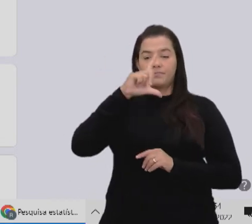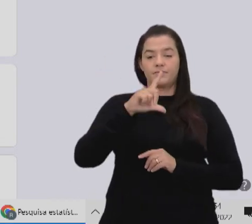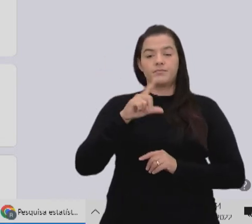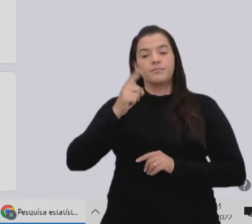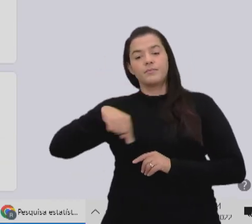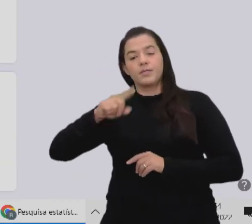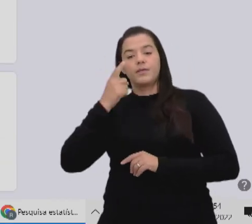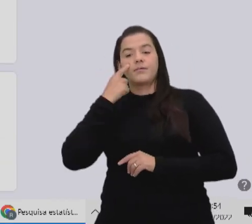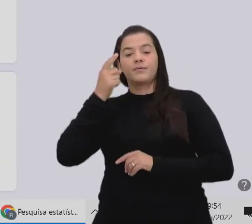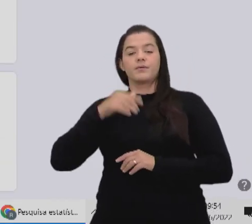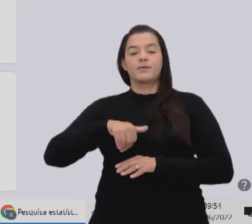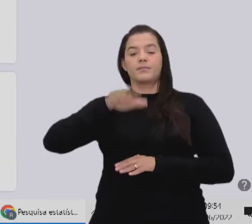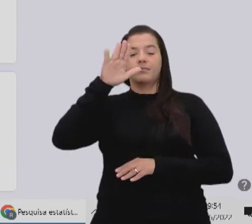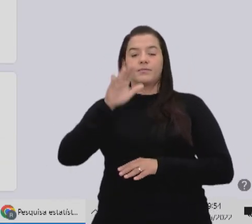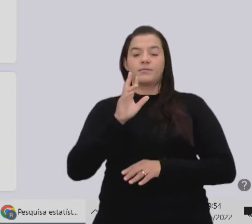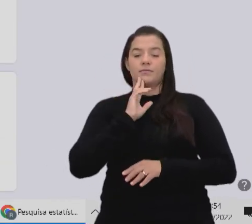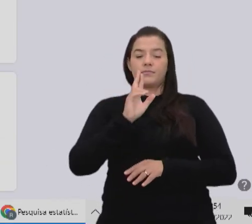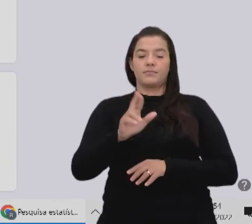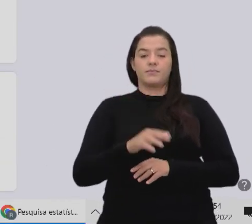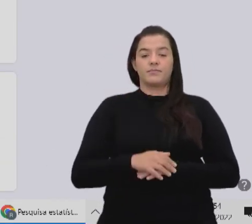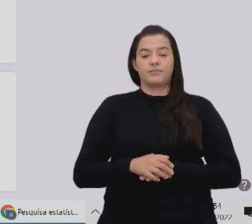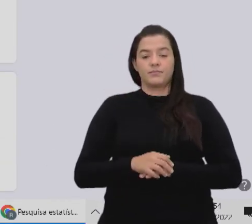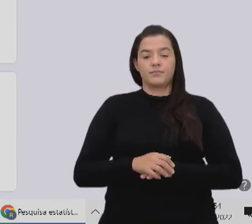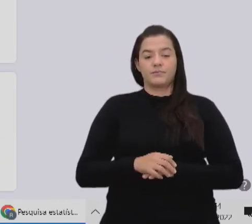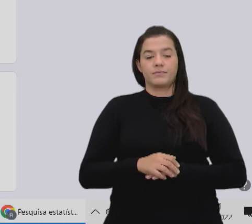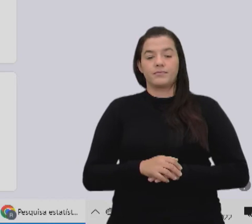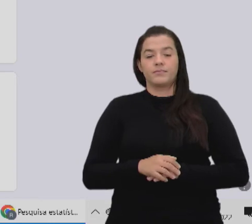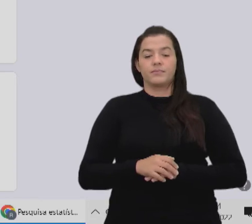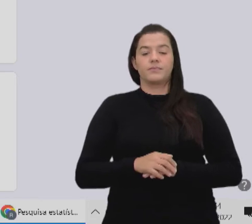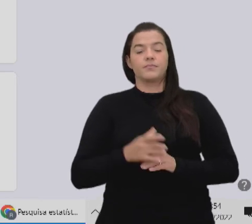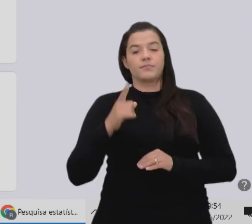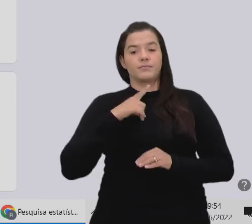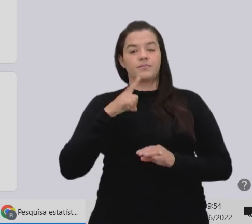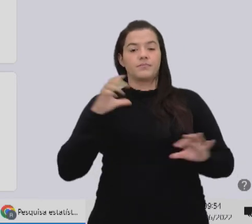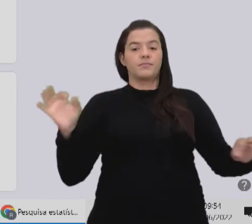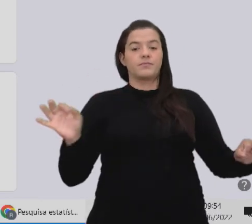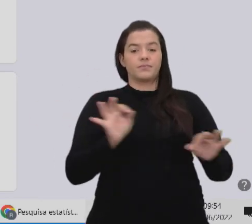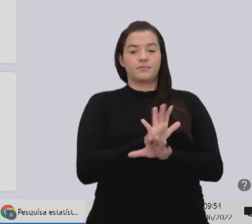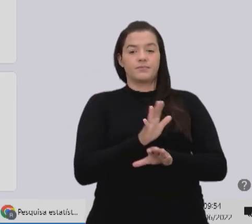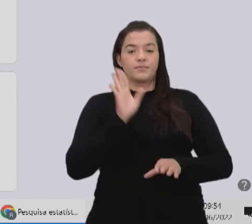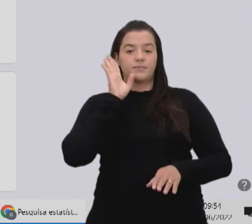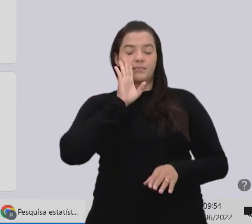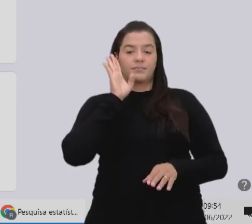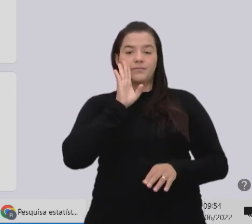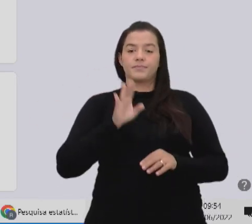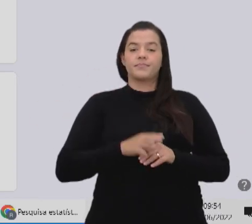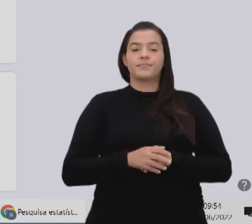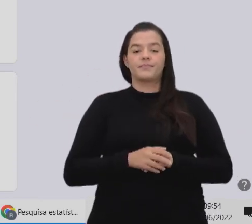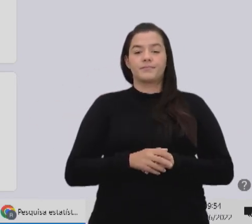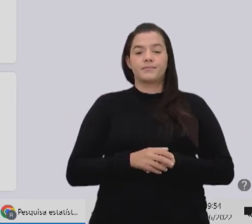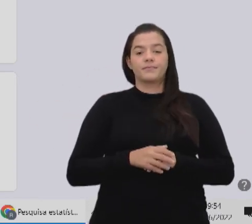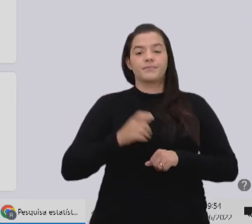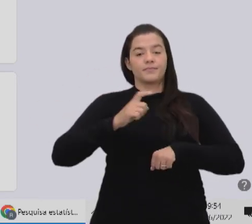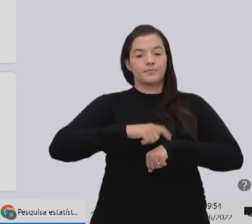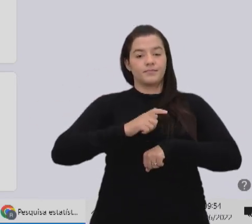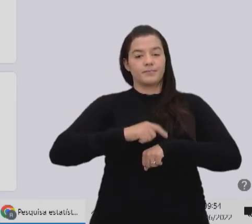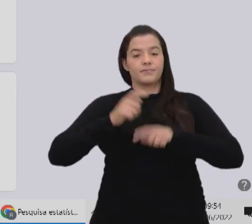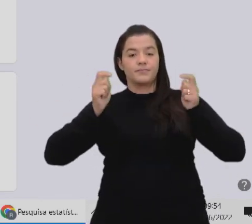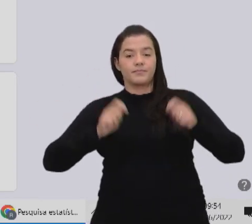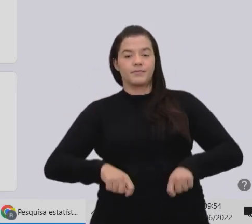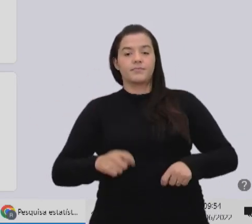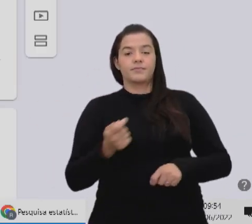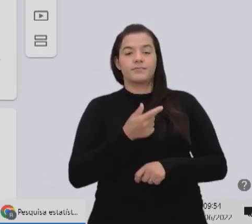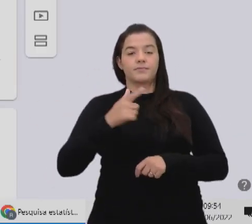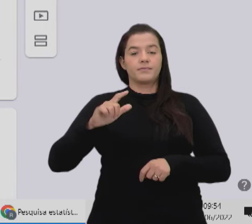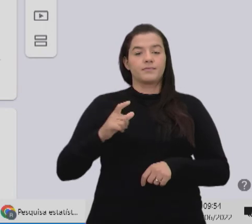só vê qual foi a resposta que mais apareceu. Isso tudo pronto. Nossa. Legal. Outra coisa que é importante saber, dá tempo ainda de falar, não dá? Dá. Então,